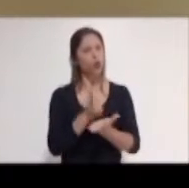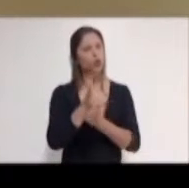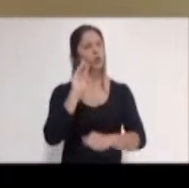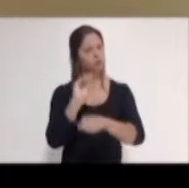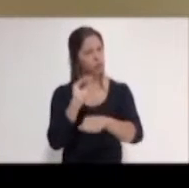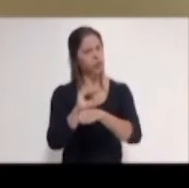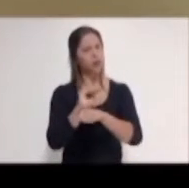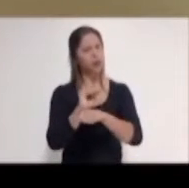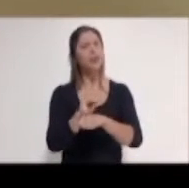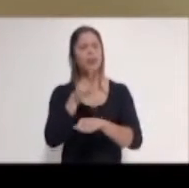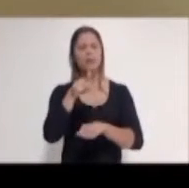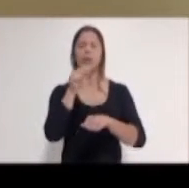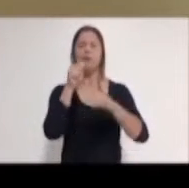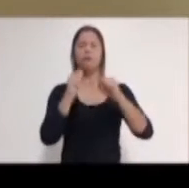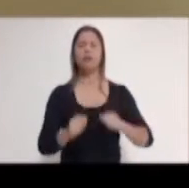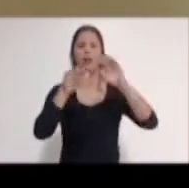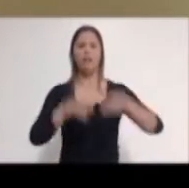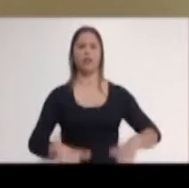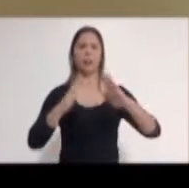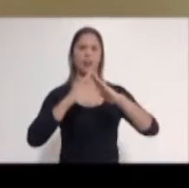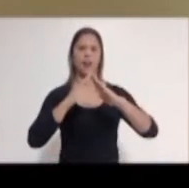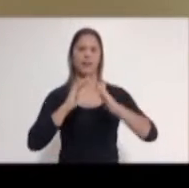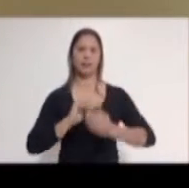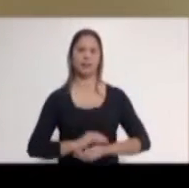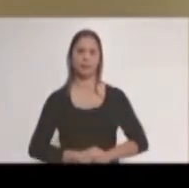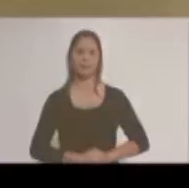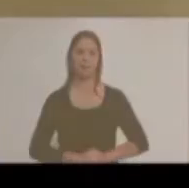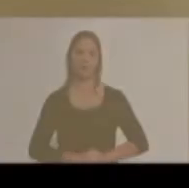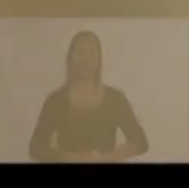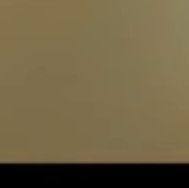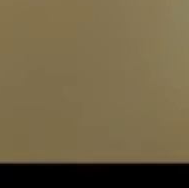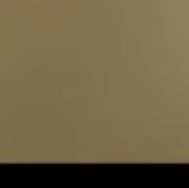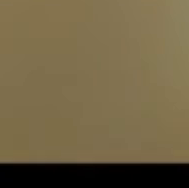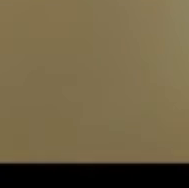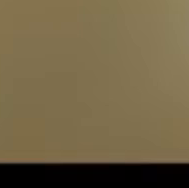se cuidando. E se puder, fique em casa.